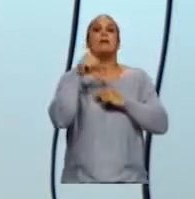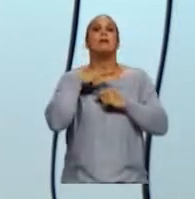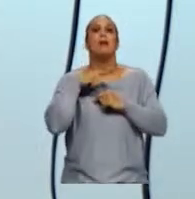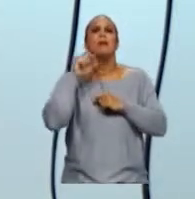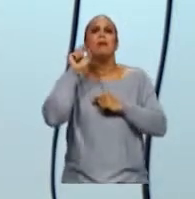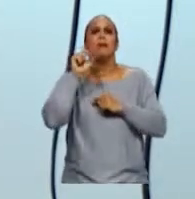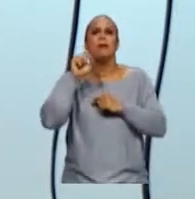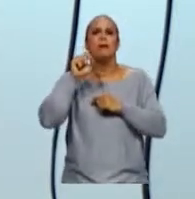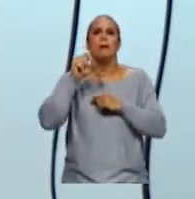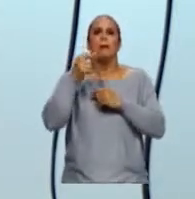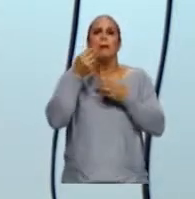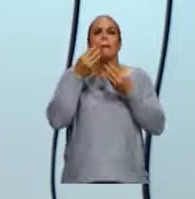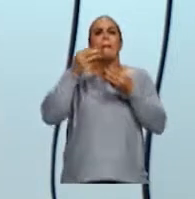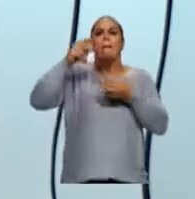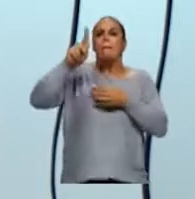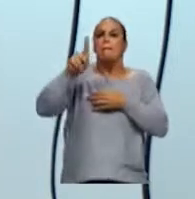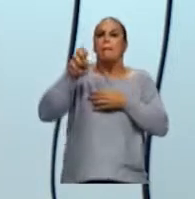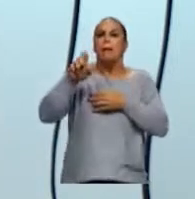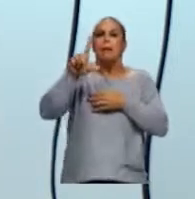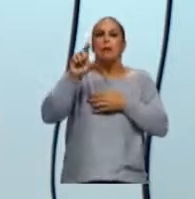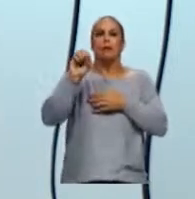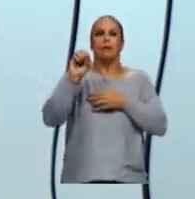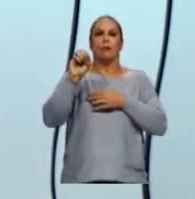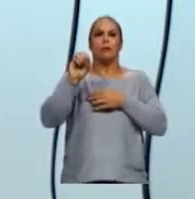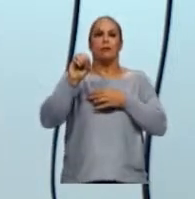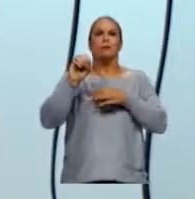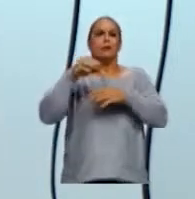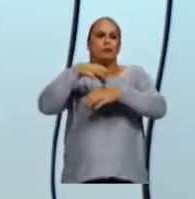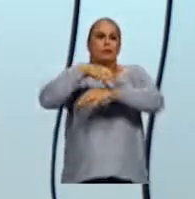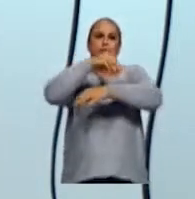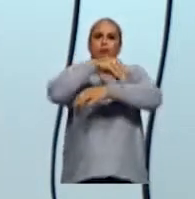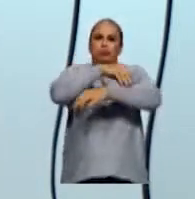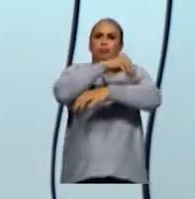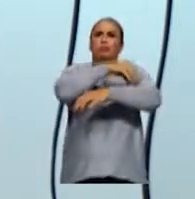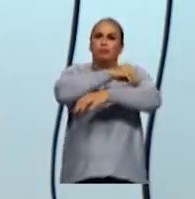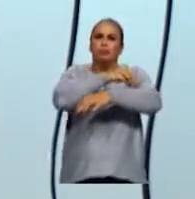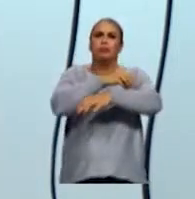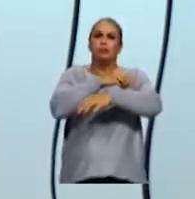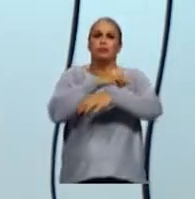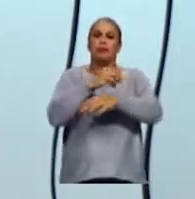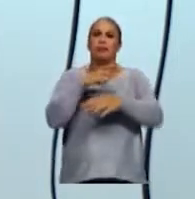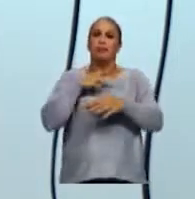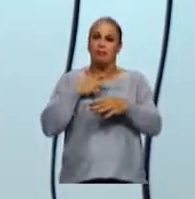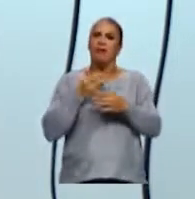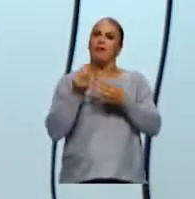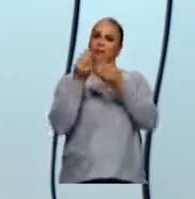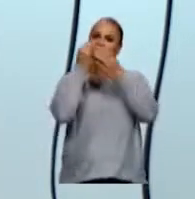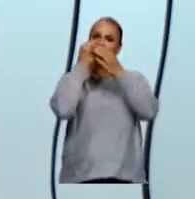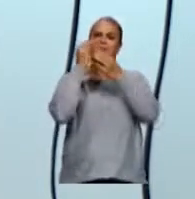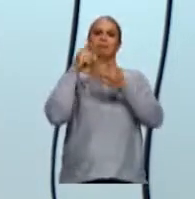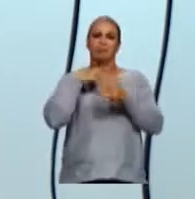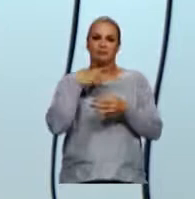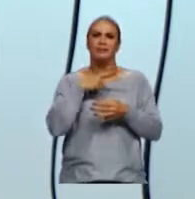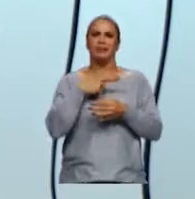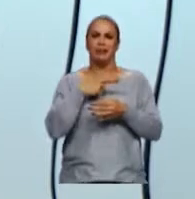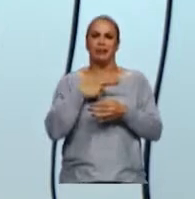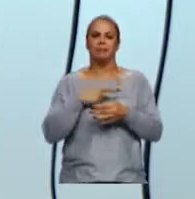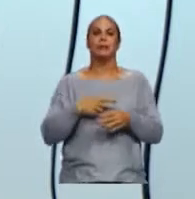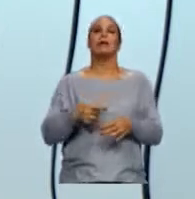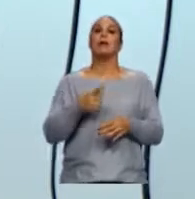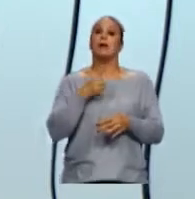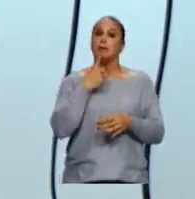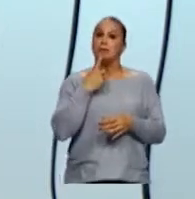pelos, que são as narinas, tem pelos, é bem irrigada por vasos sanguíneos e também a